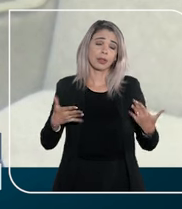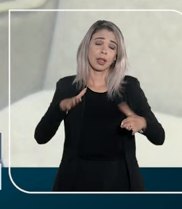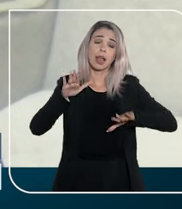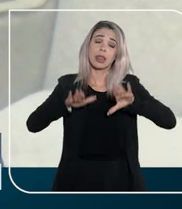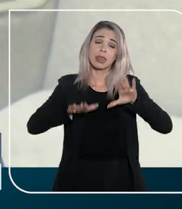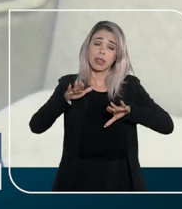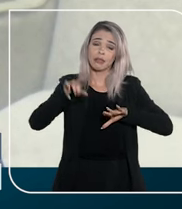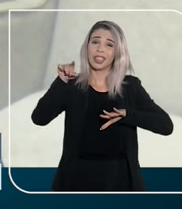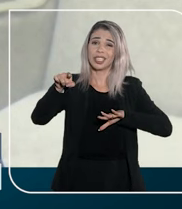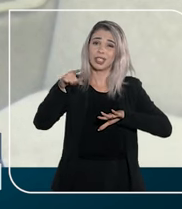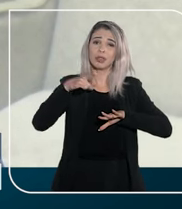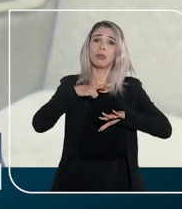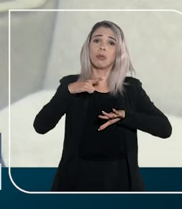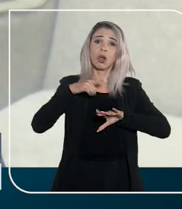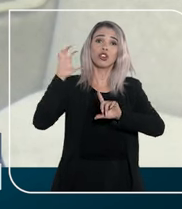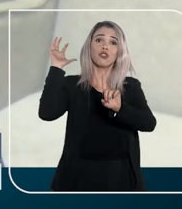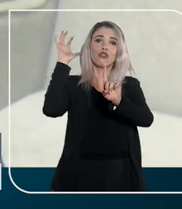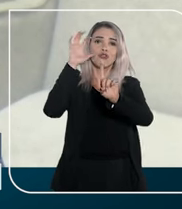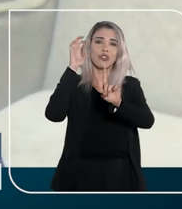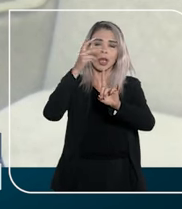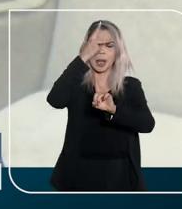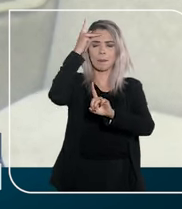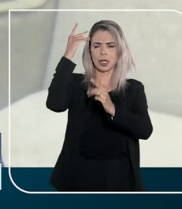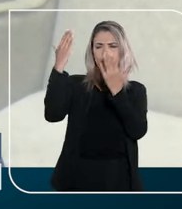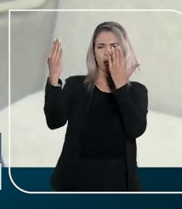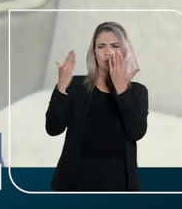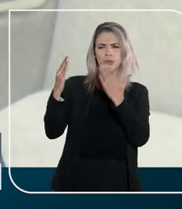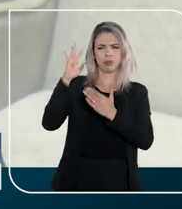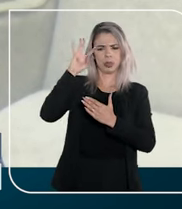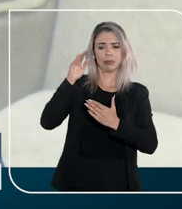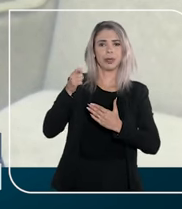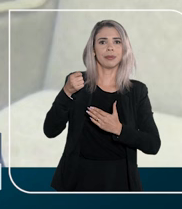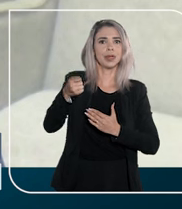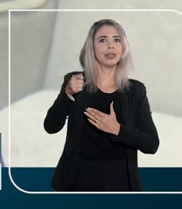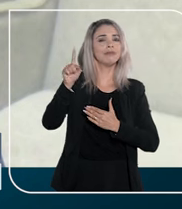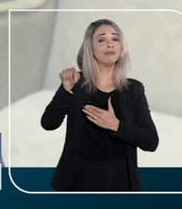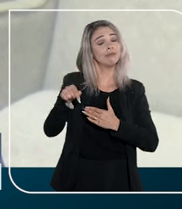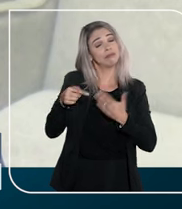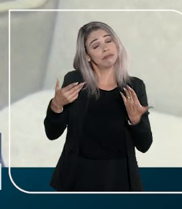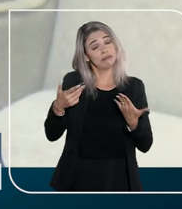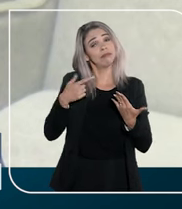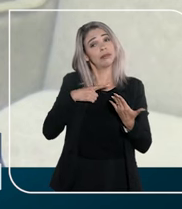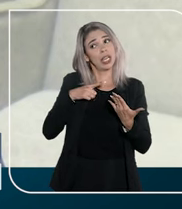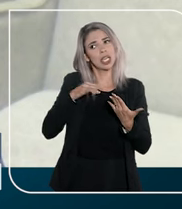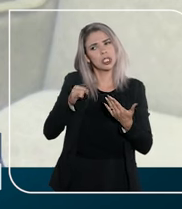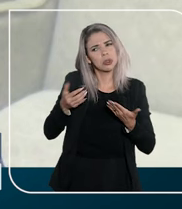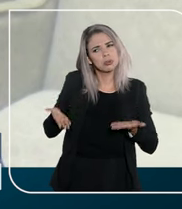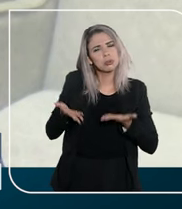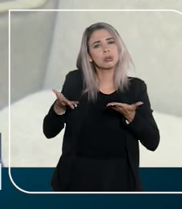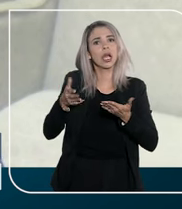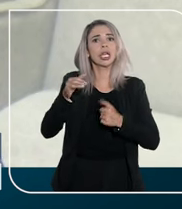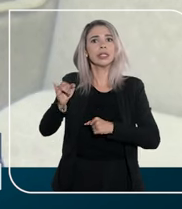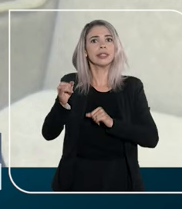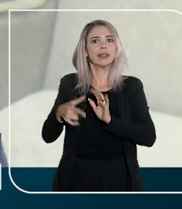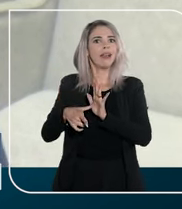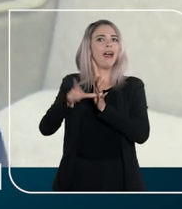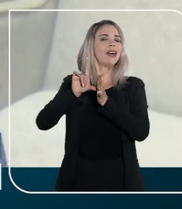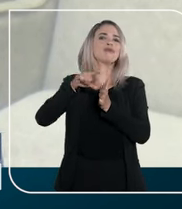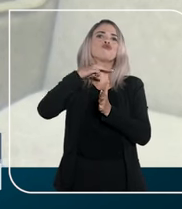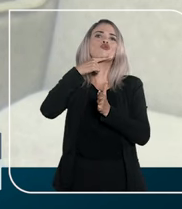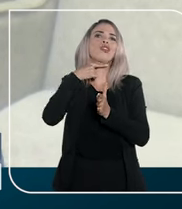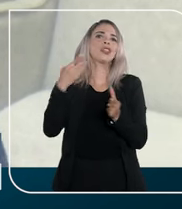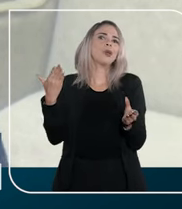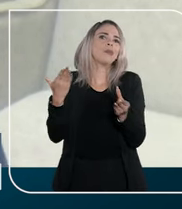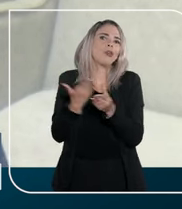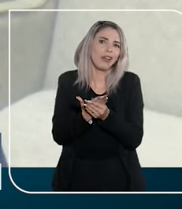efeito psicológico do julgador, isso vai pesar a seu favor. Mas se eventualmente ele não teve condições de fazê-lo no momento talvez